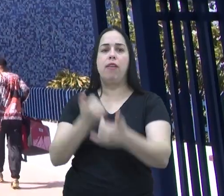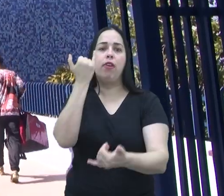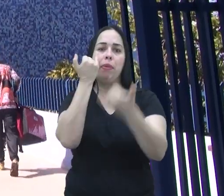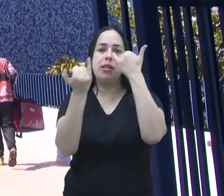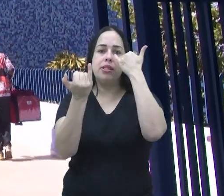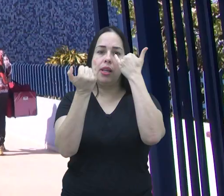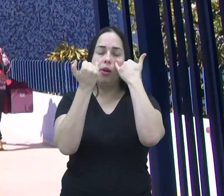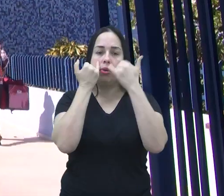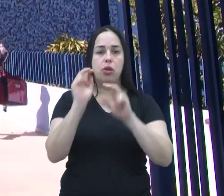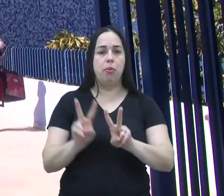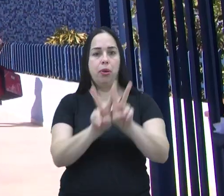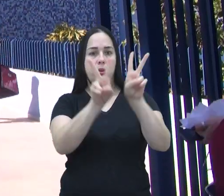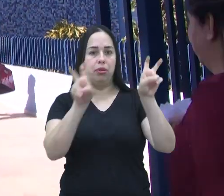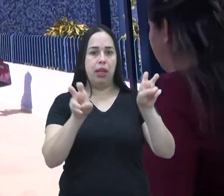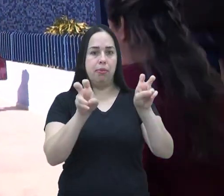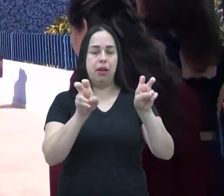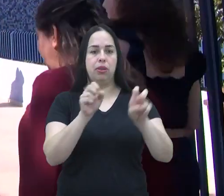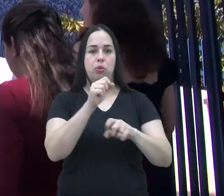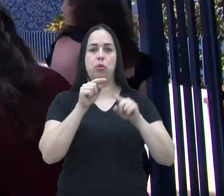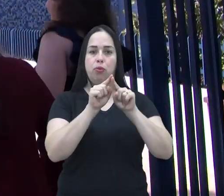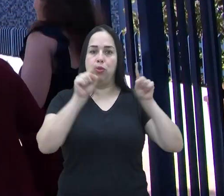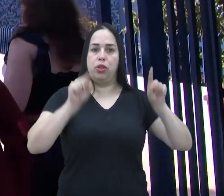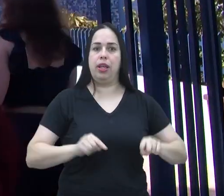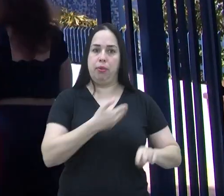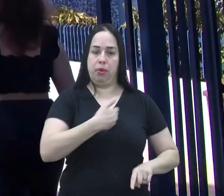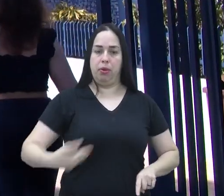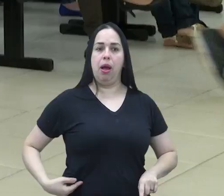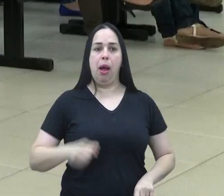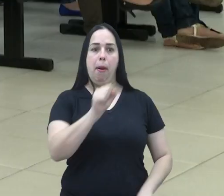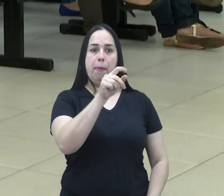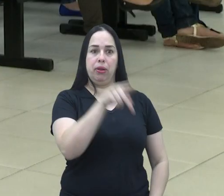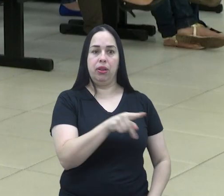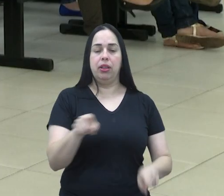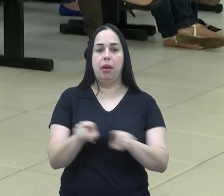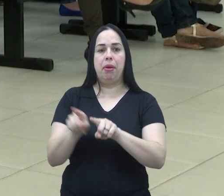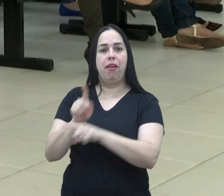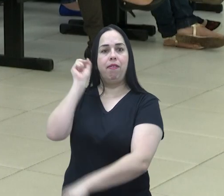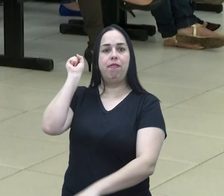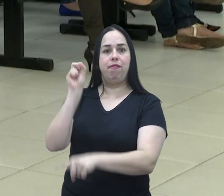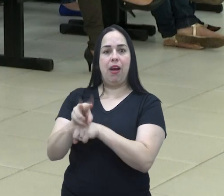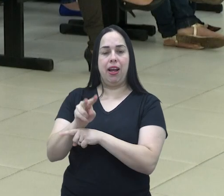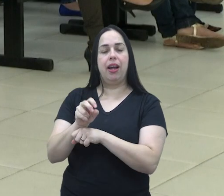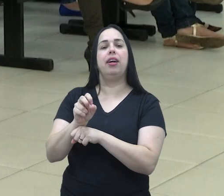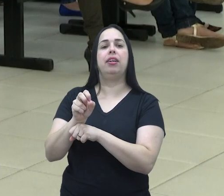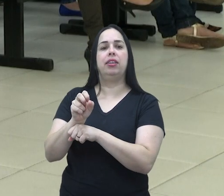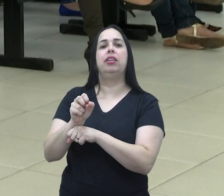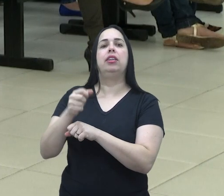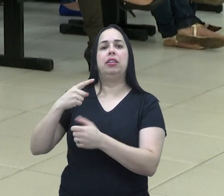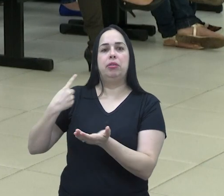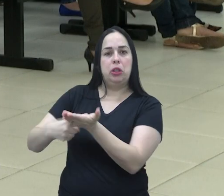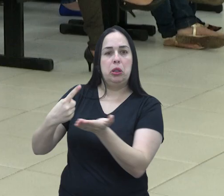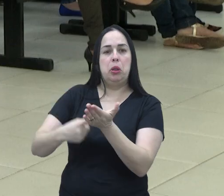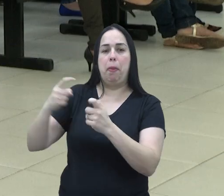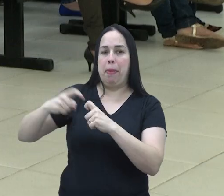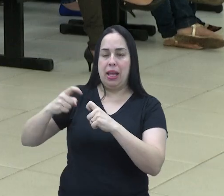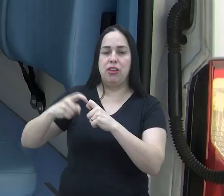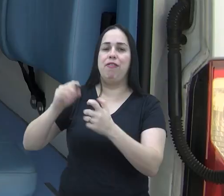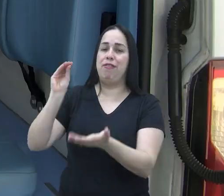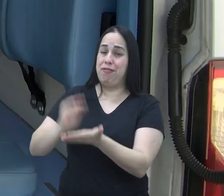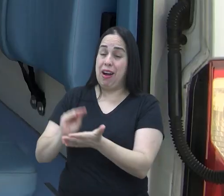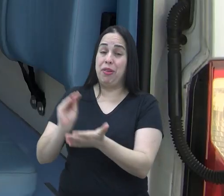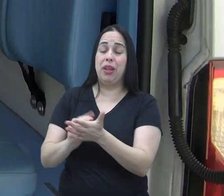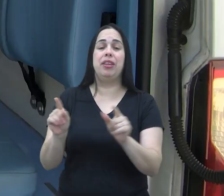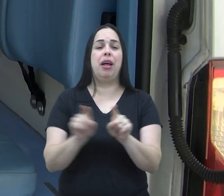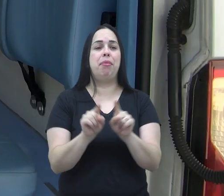à Prefeitura sobre a aposentadoria dos servidores municipais, falta de vagas para consulta com clínico geral em UBS